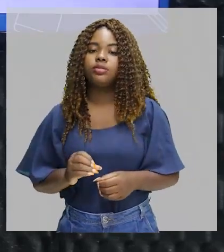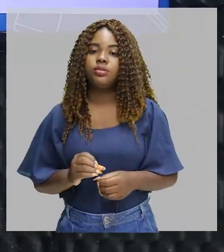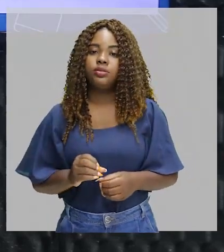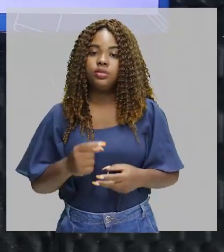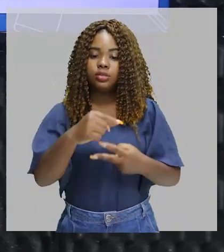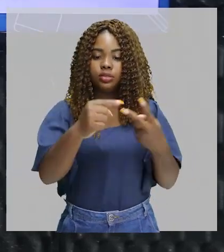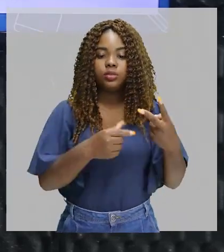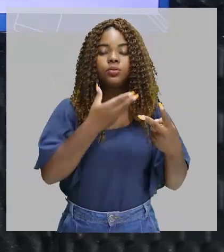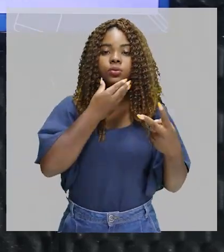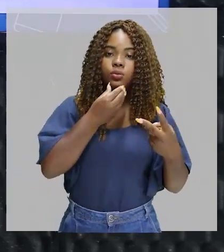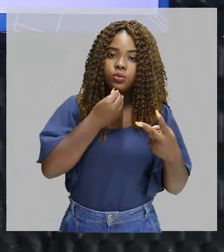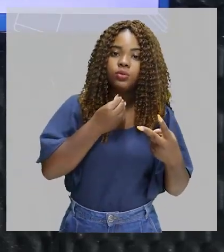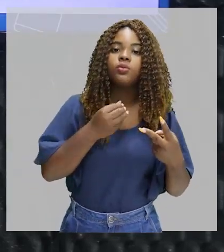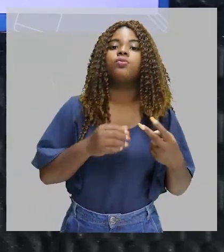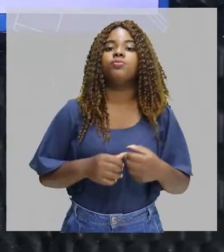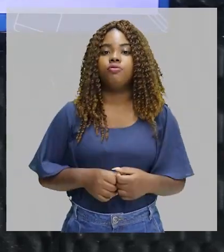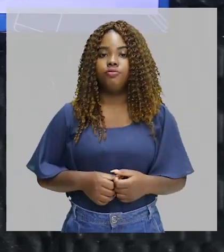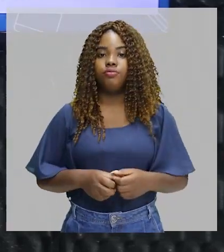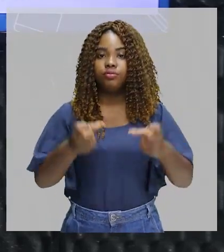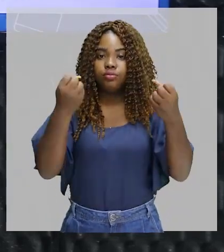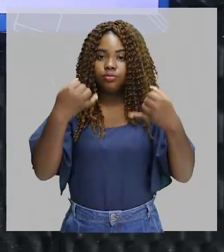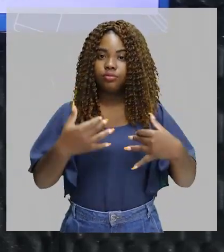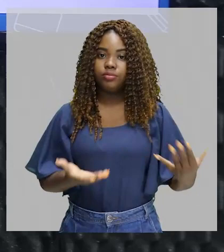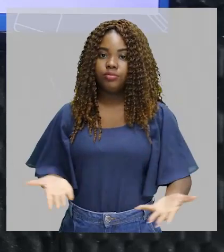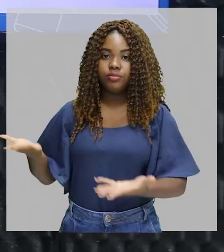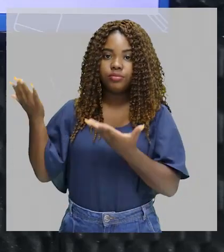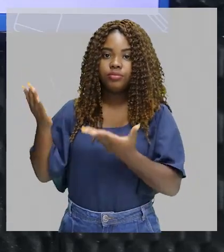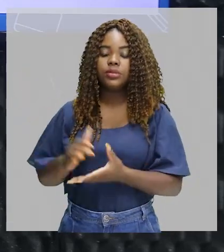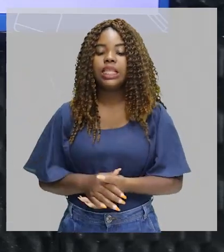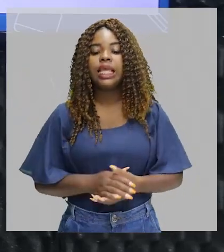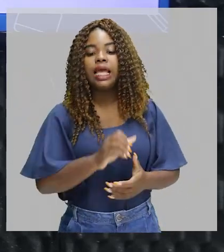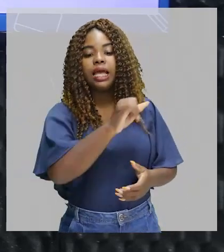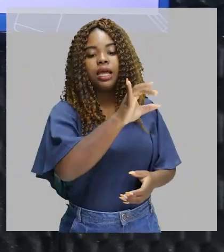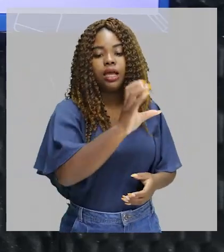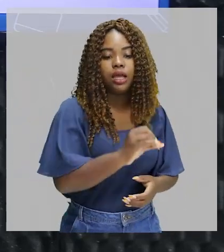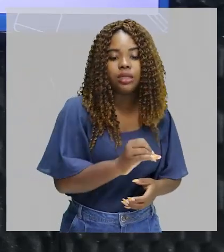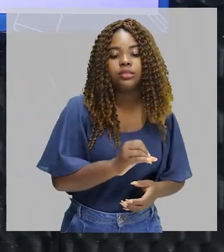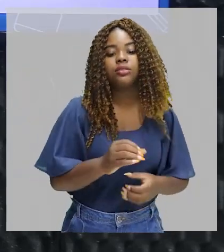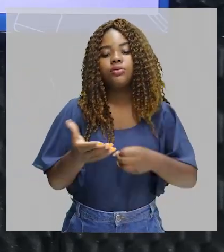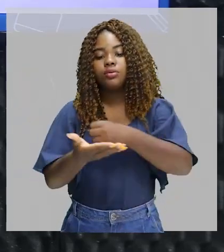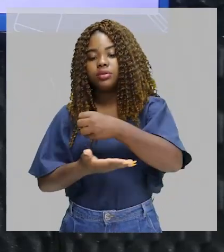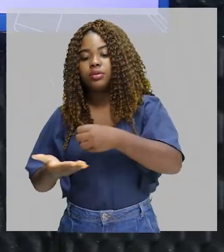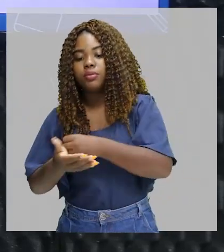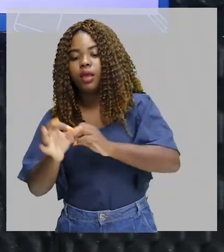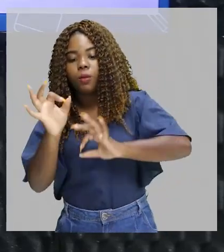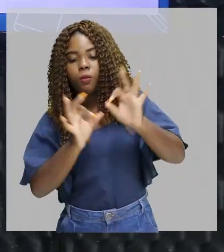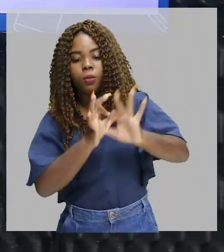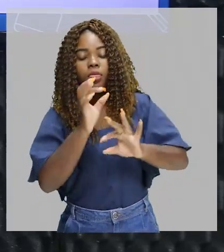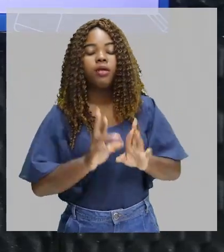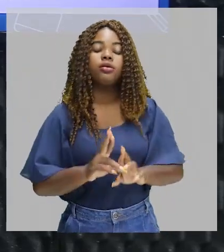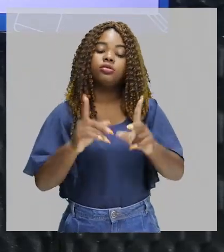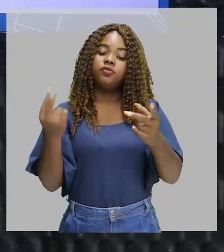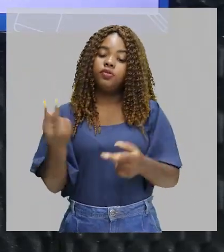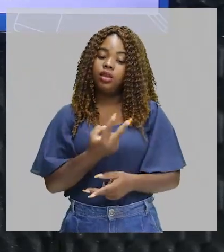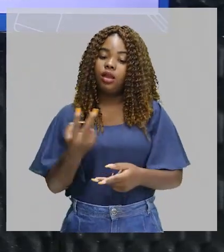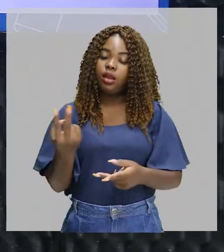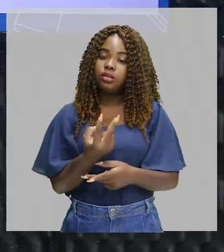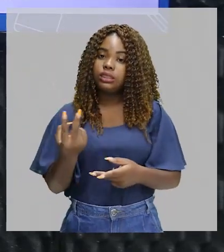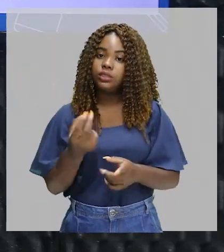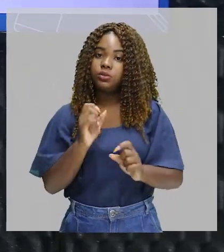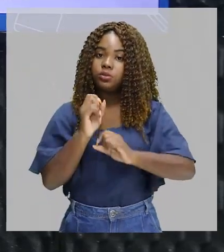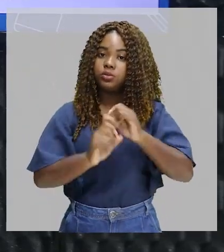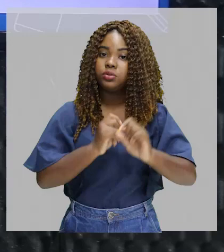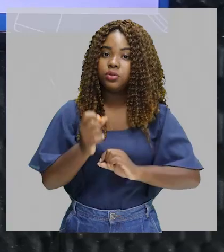ter essa situação, ácido e base conjugado, sendo que a diferença entre eles é